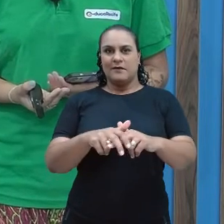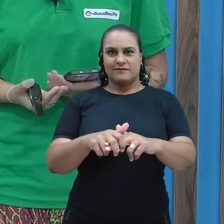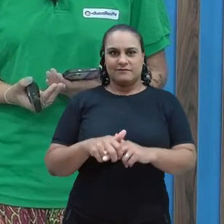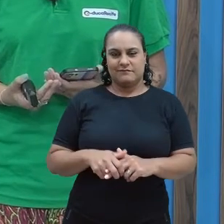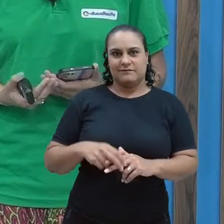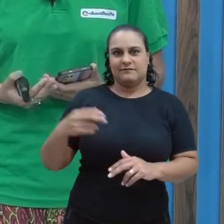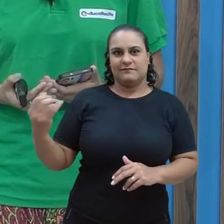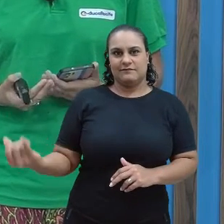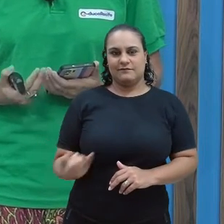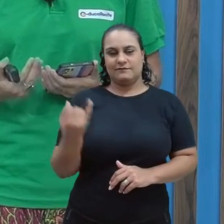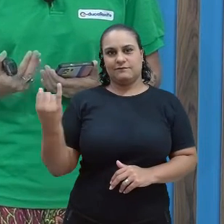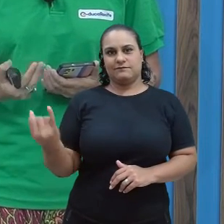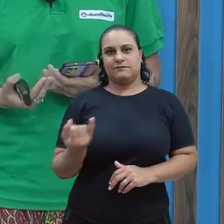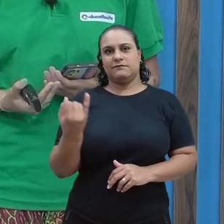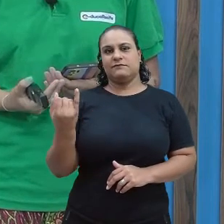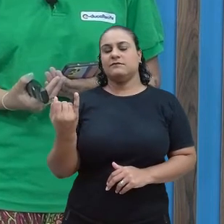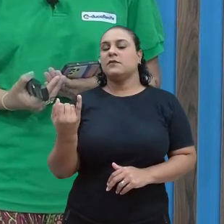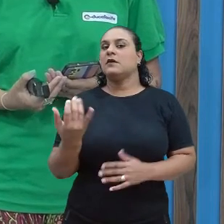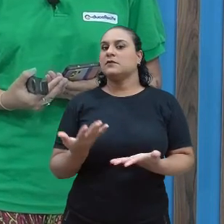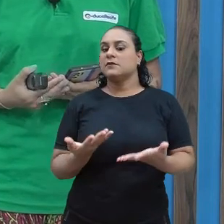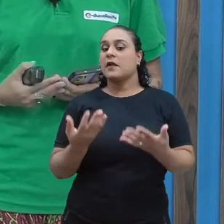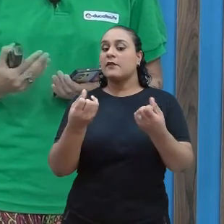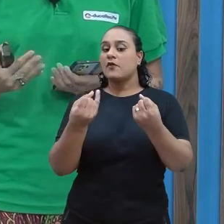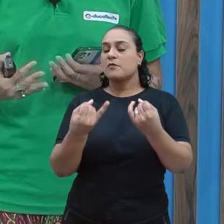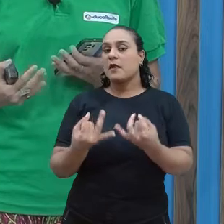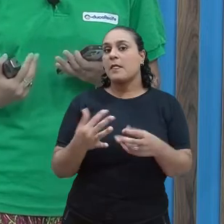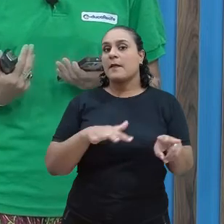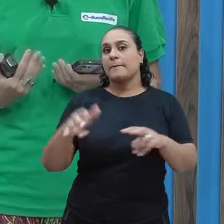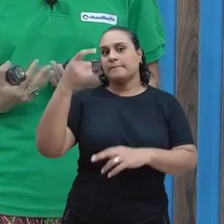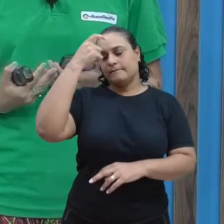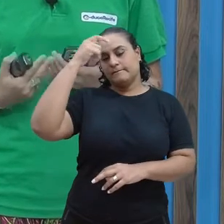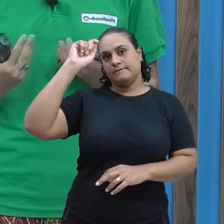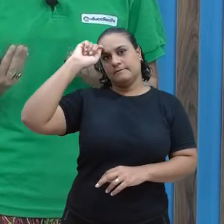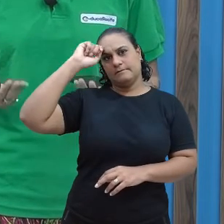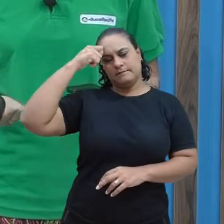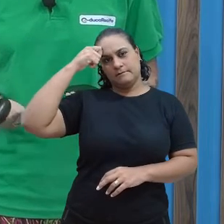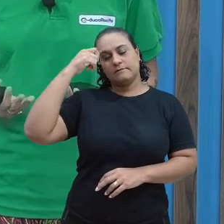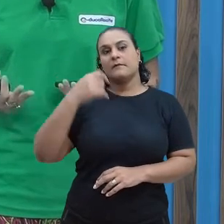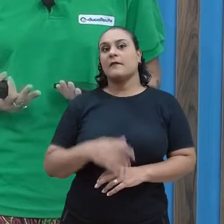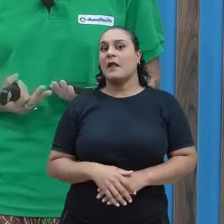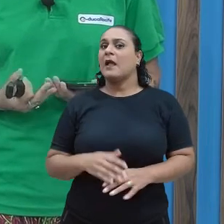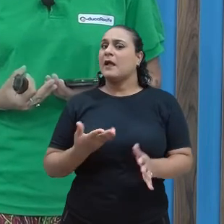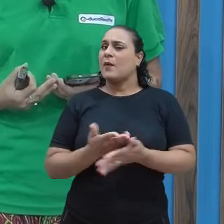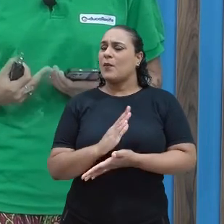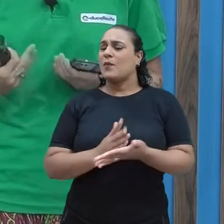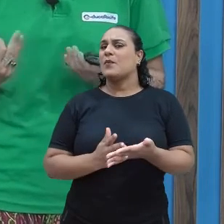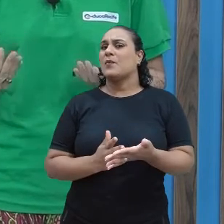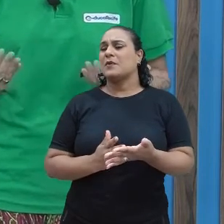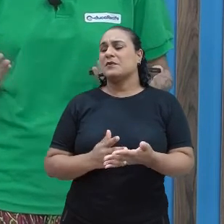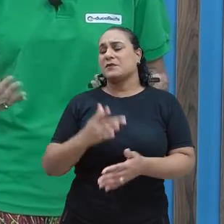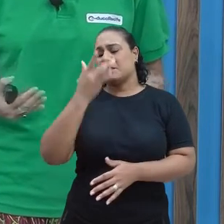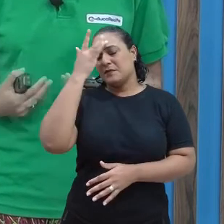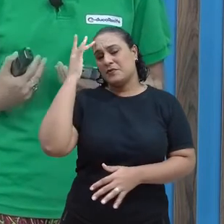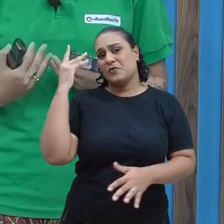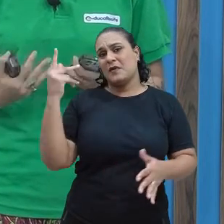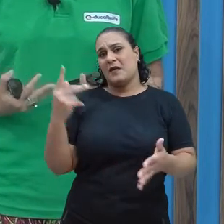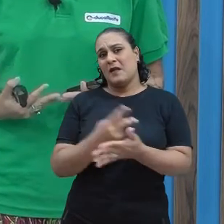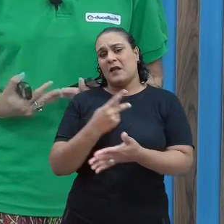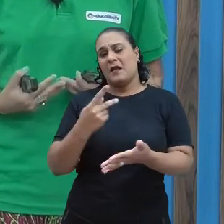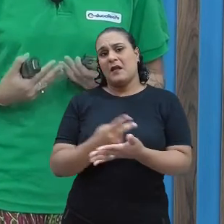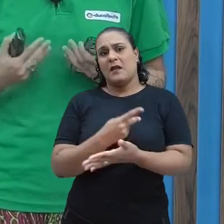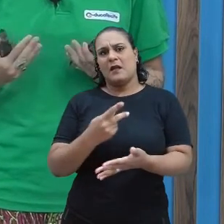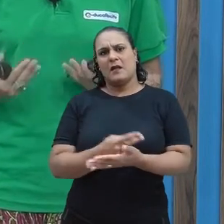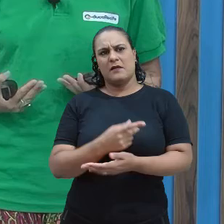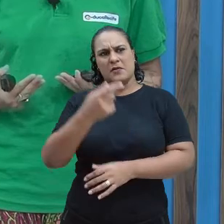importante a gente estar falando aqui na questão de consciência negra, porque muita gente erroneamente, né, coloca que deveria celebrar a consciência